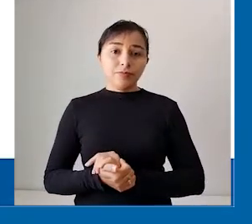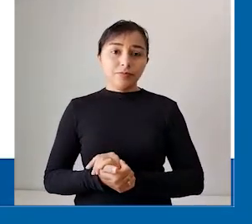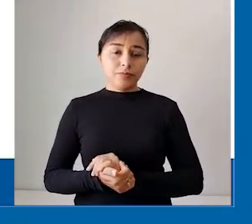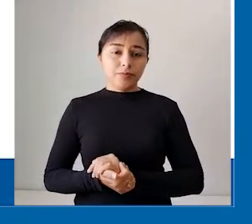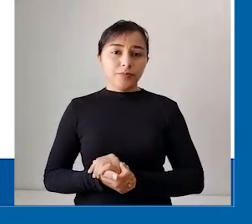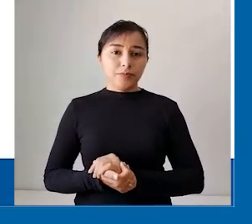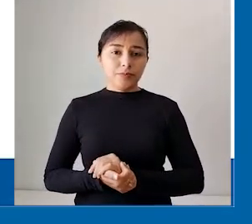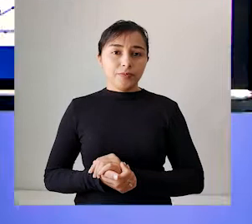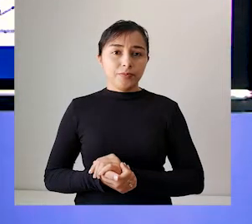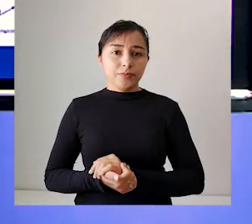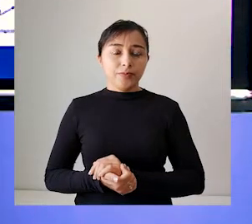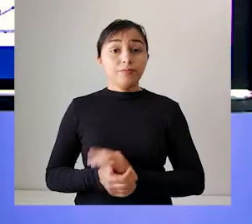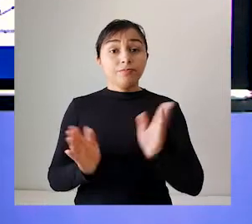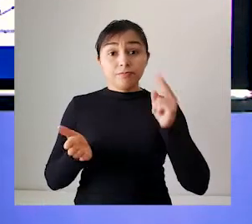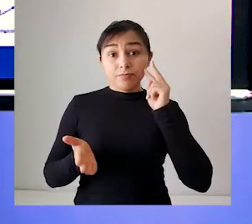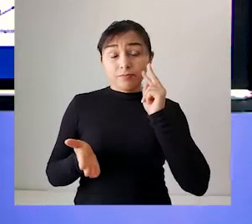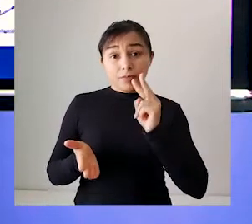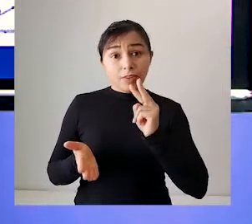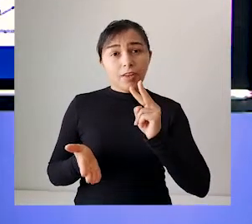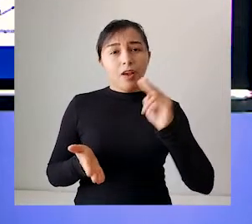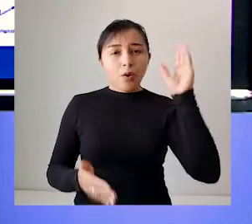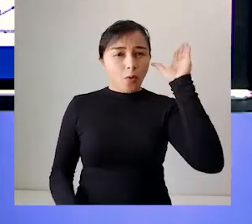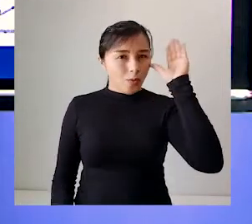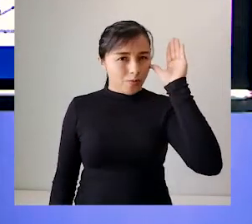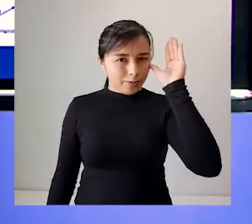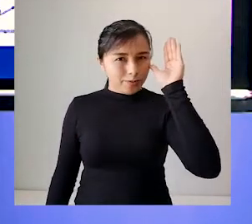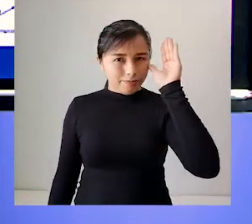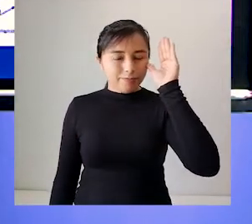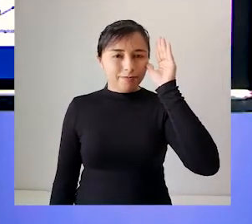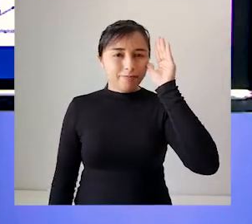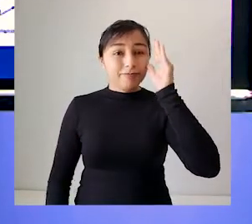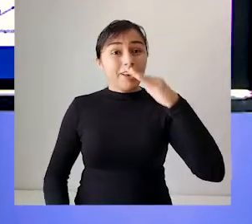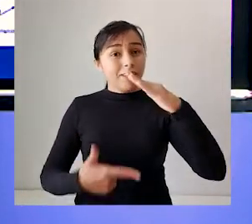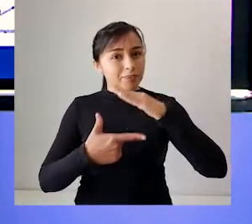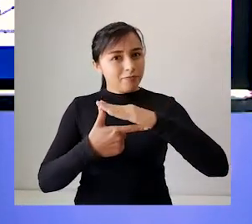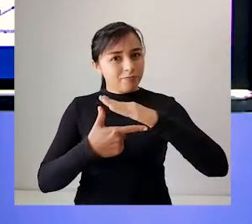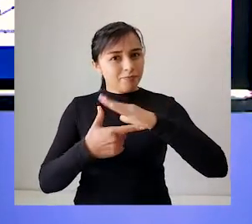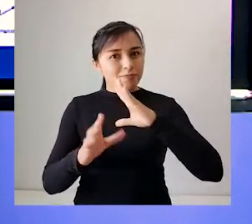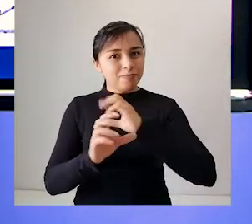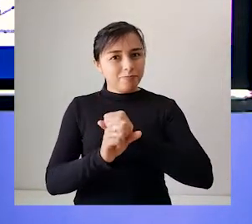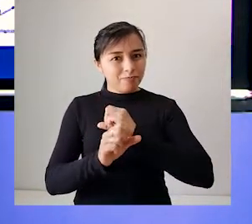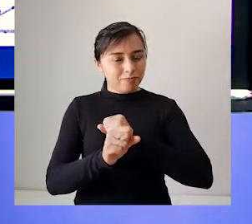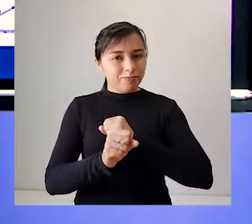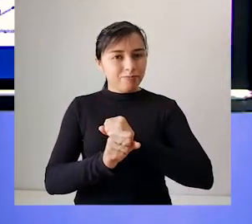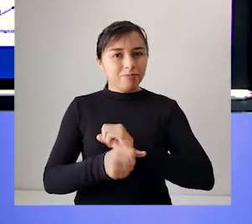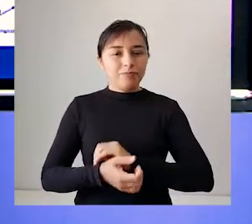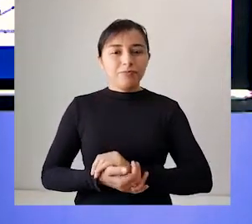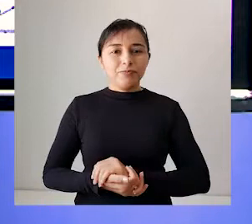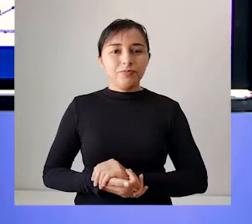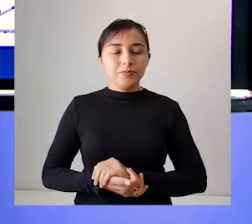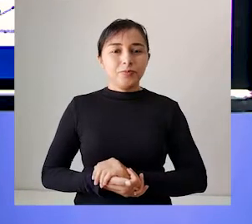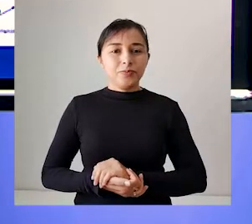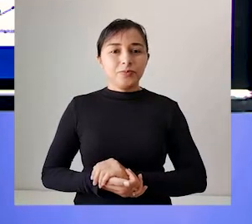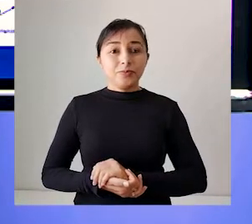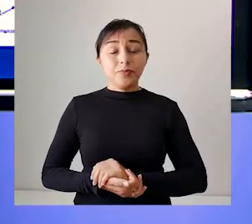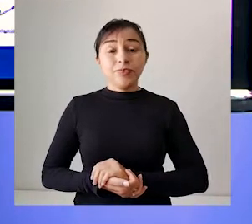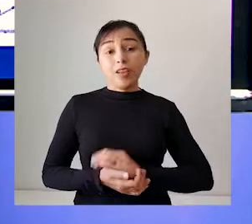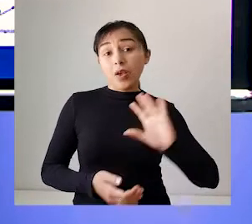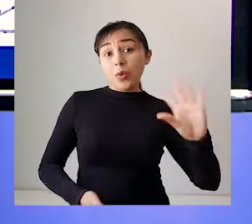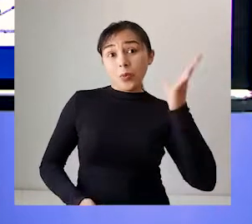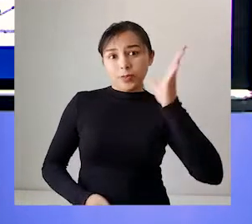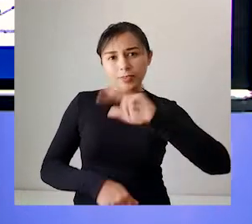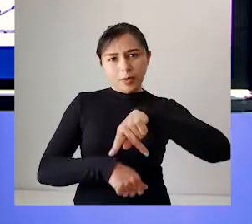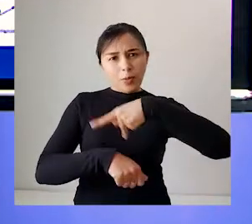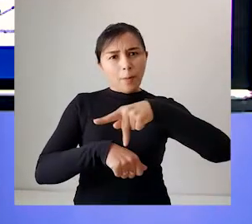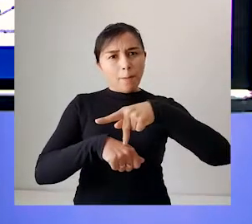mais conhecidos. Vamos falar aqui uma curiosidade em relação ao Teorema de Pitágoras, que acontecia aí,